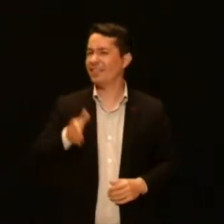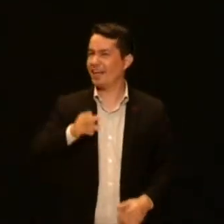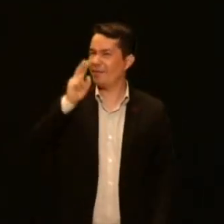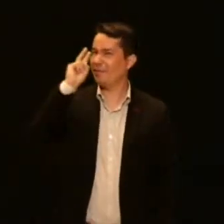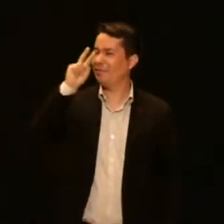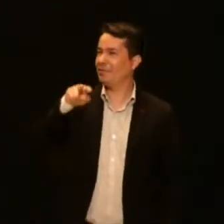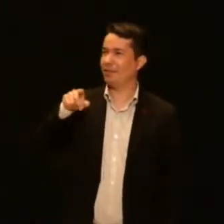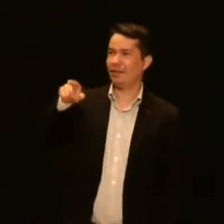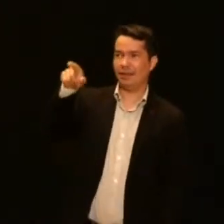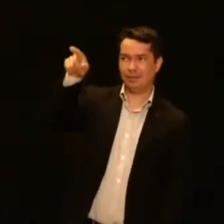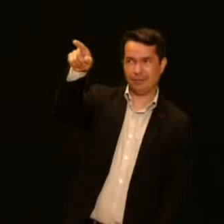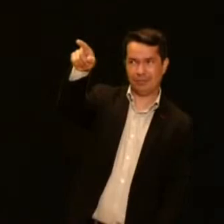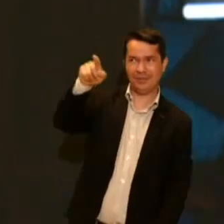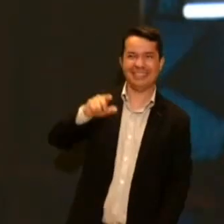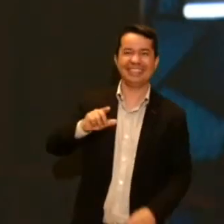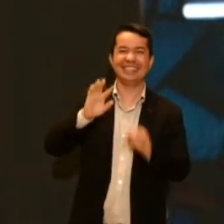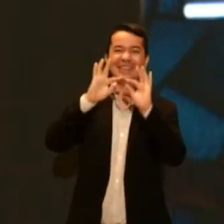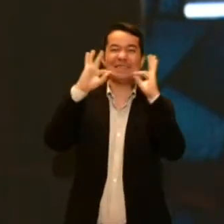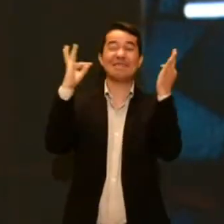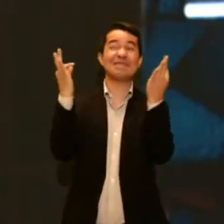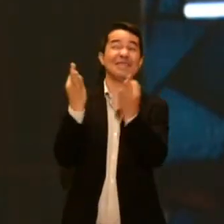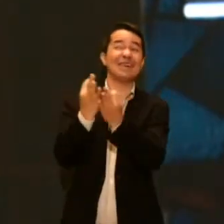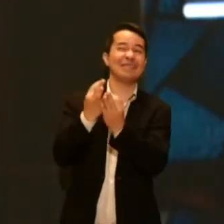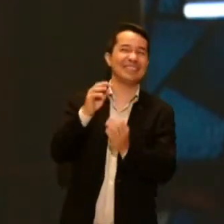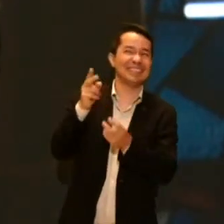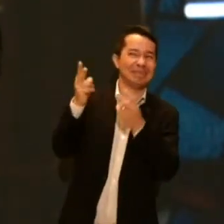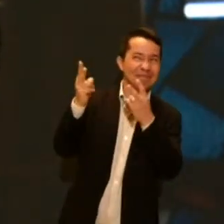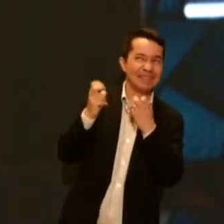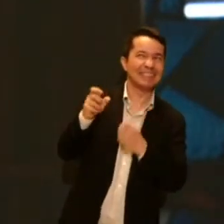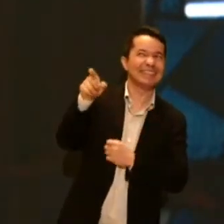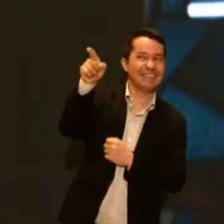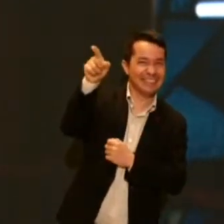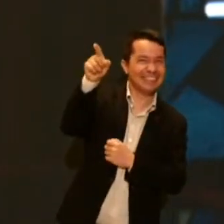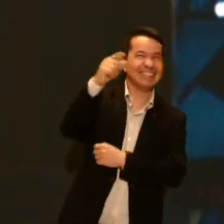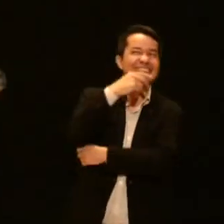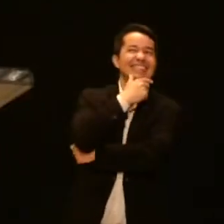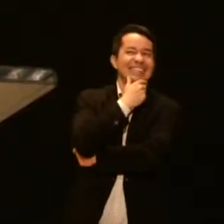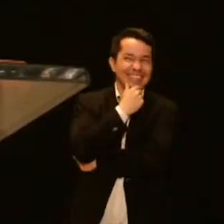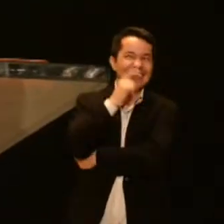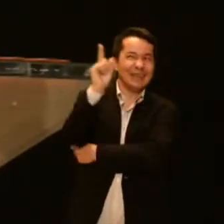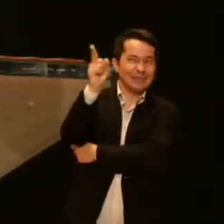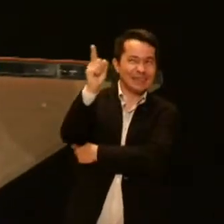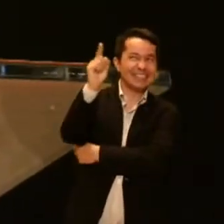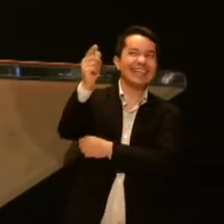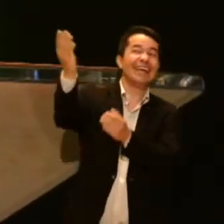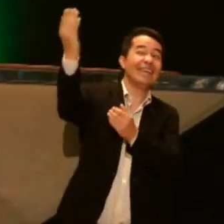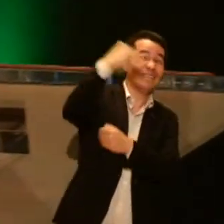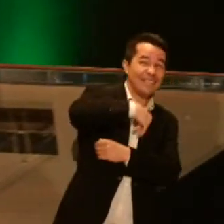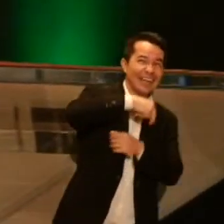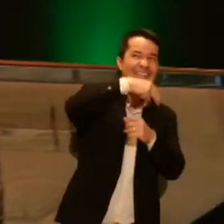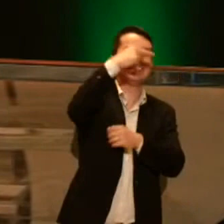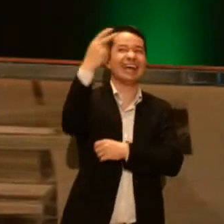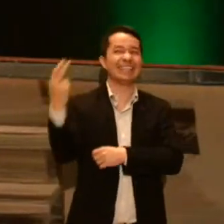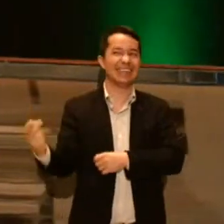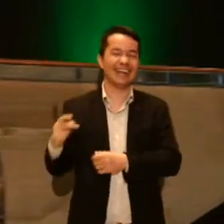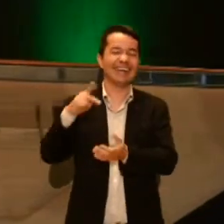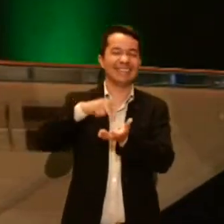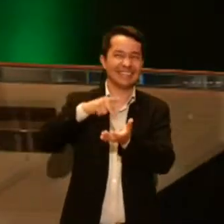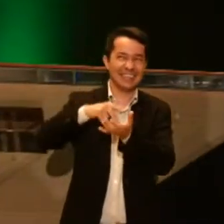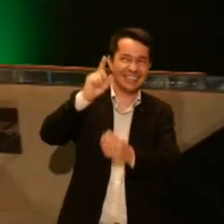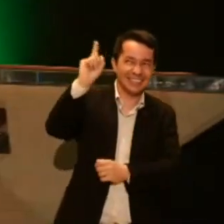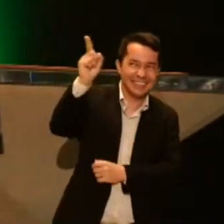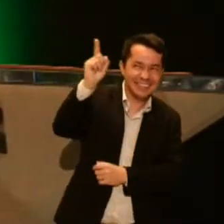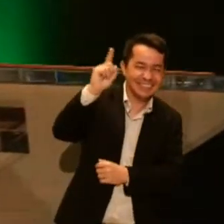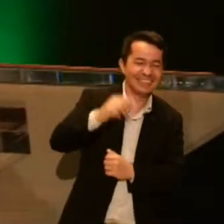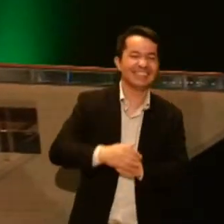eu acho que vieram para o Natal, viu? Eu não sei não, tá? Estou só olhando lá, né? Porque assim, é muito complicado